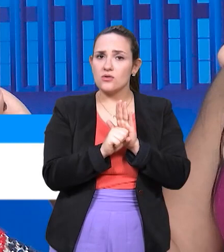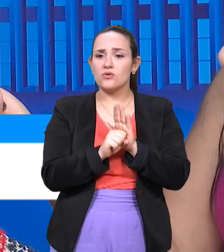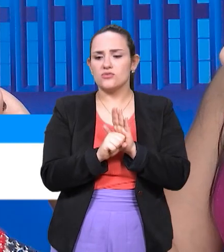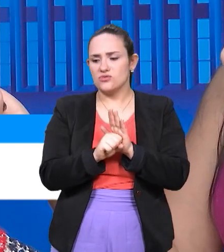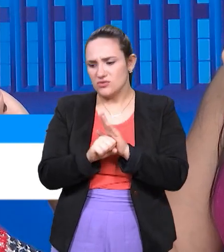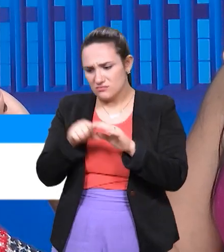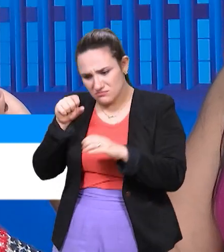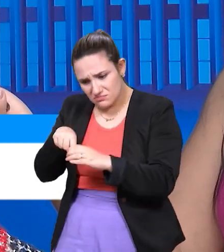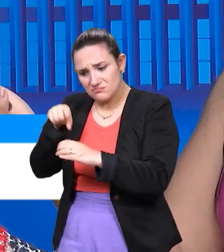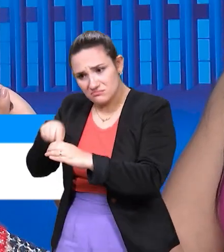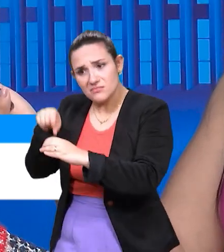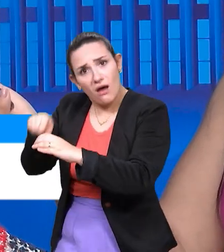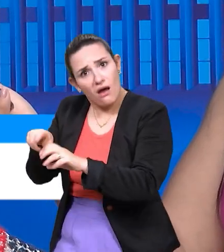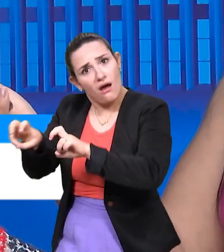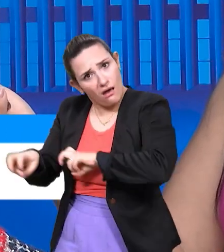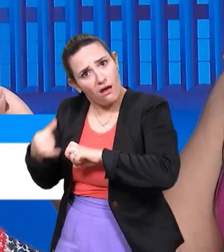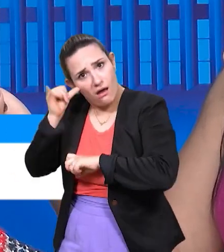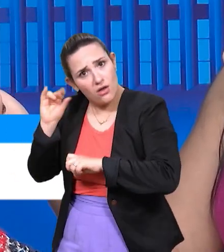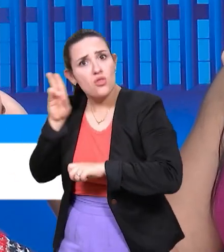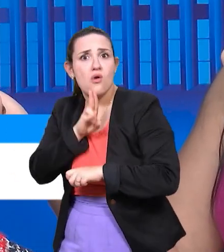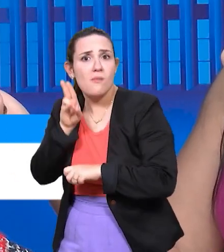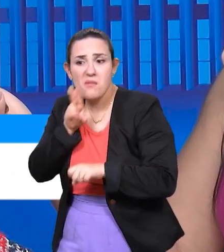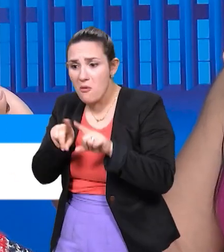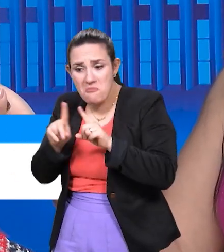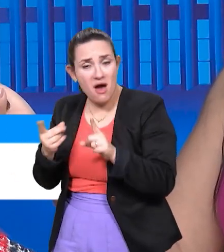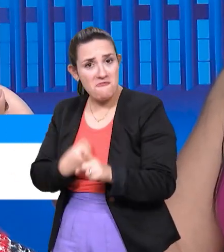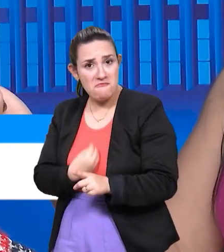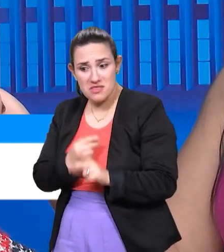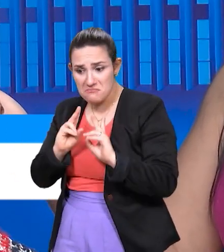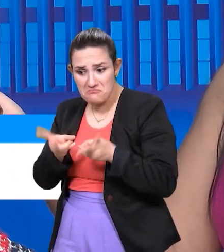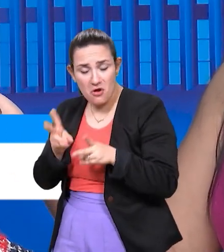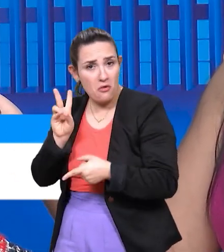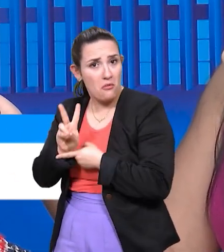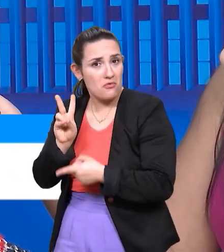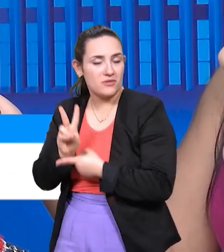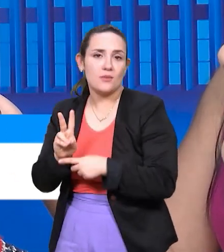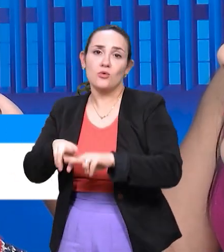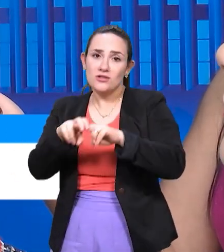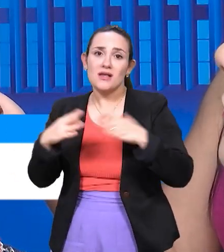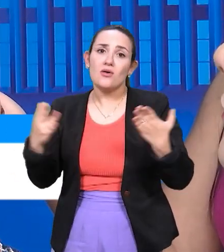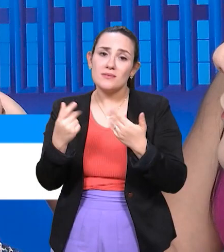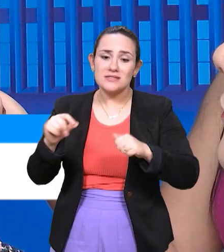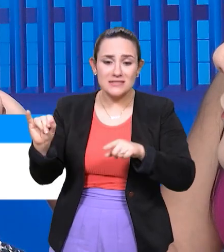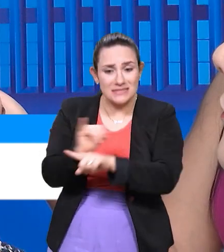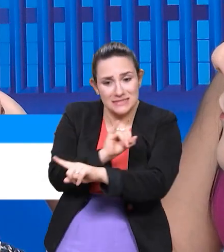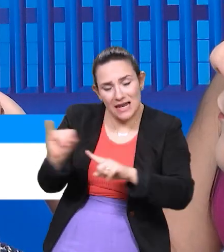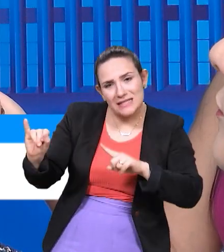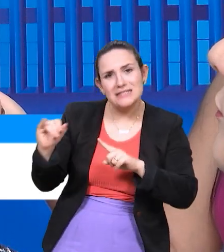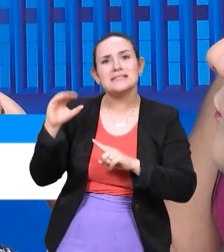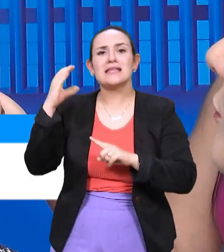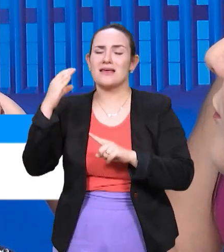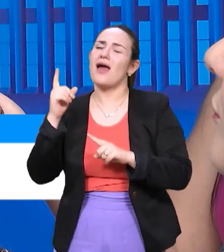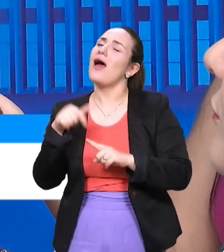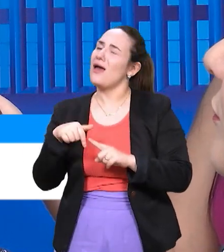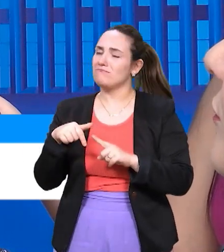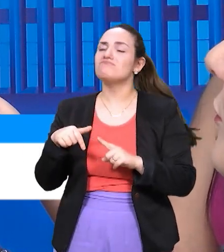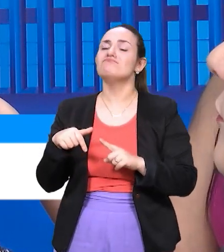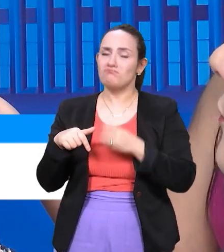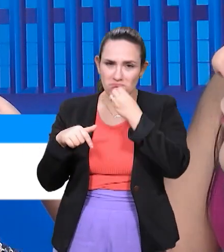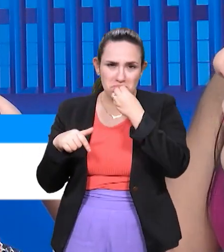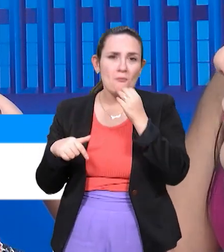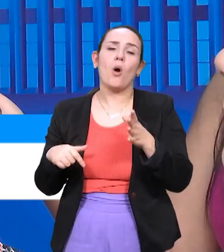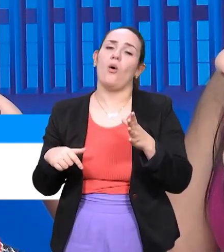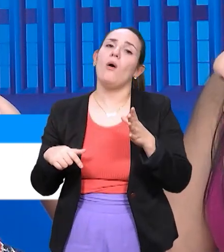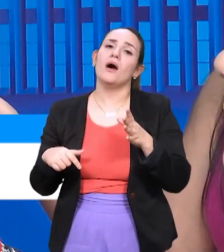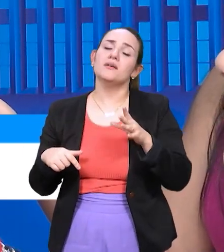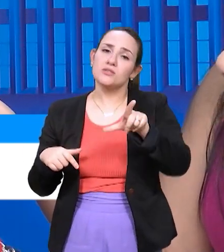foi conservada. E essa história tem que ser protegida e nós criarmos mecanismos de incentivo. Eu acho que esse é um caminho